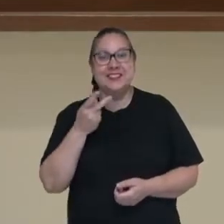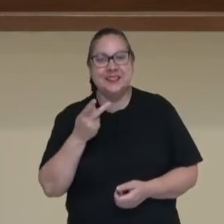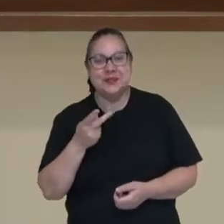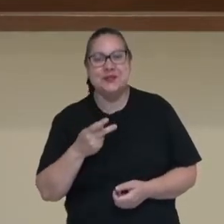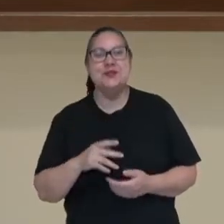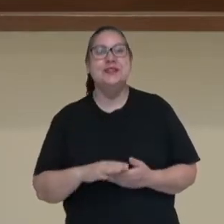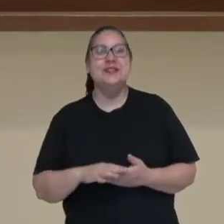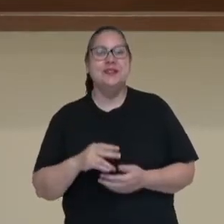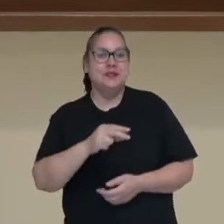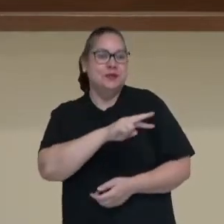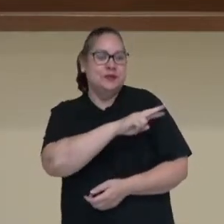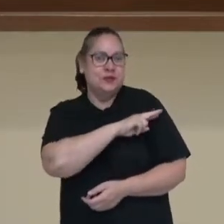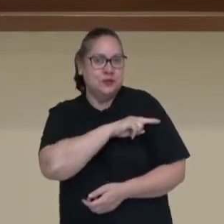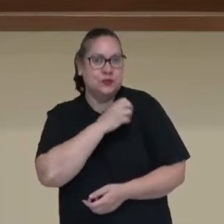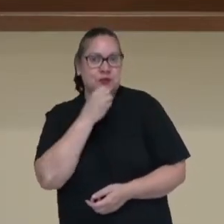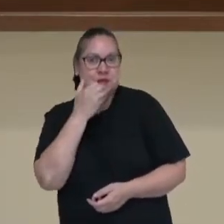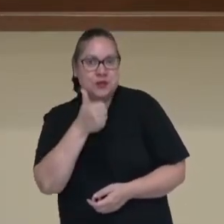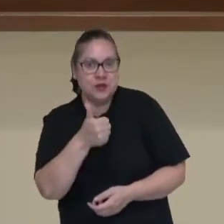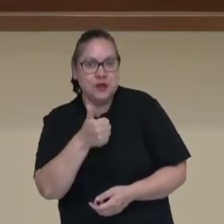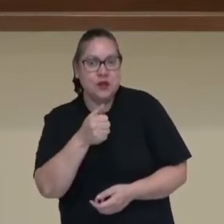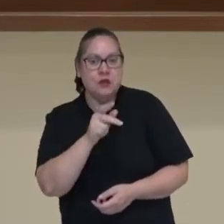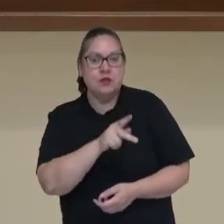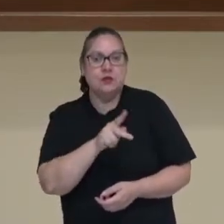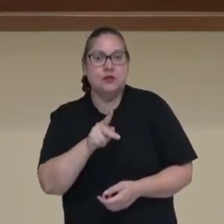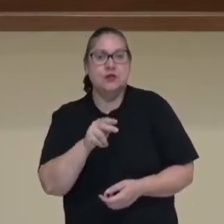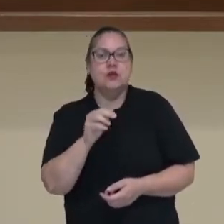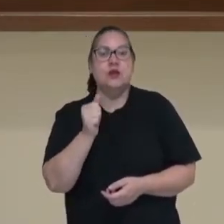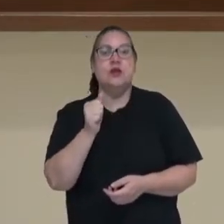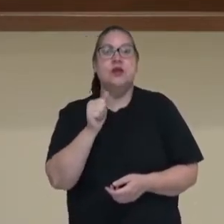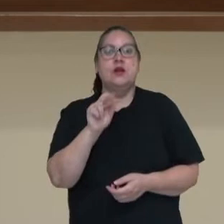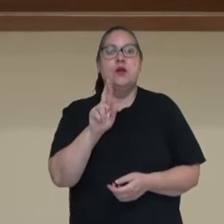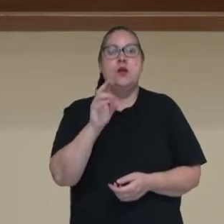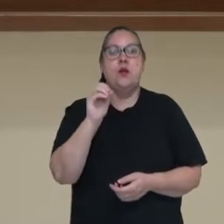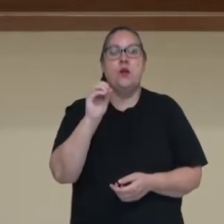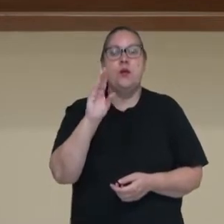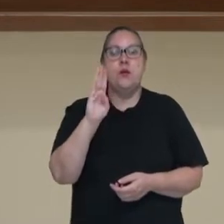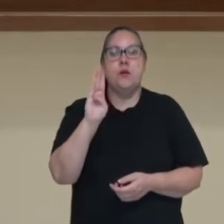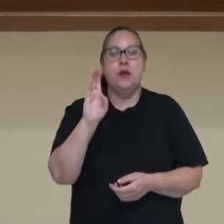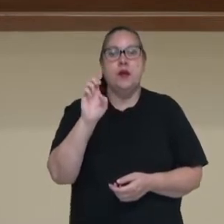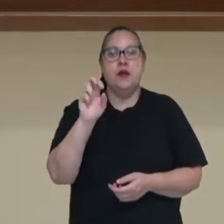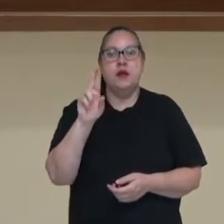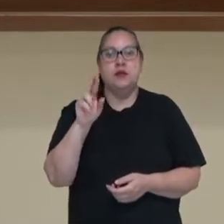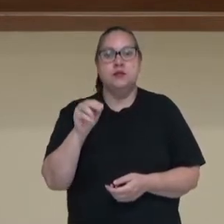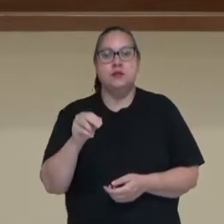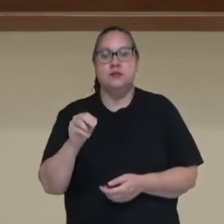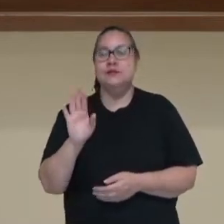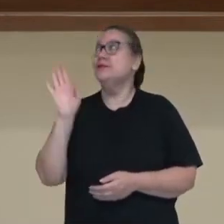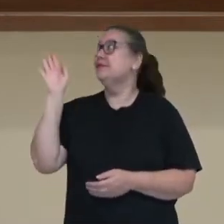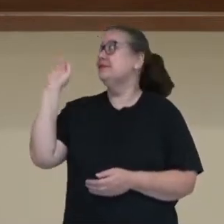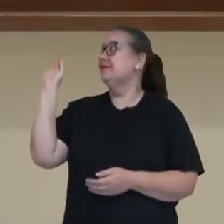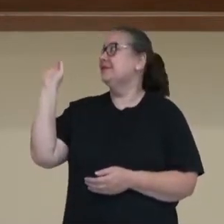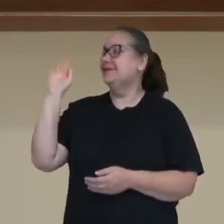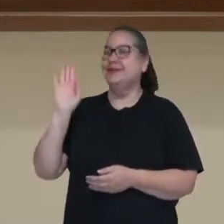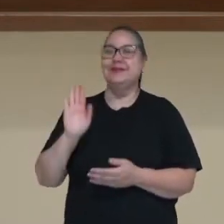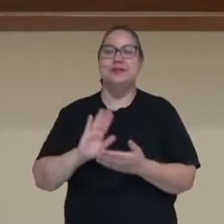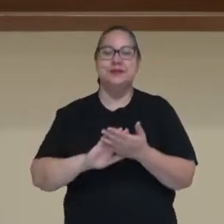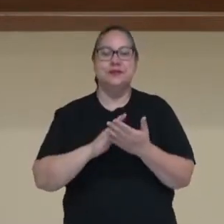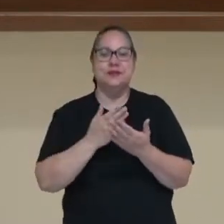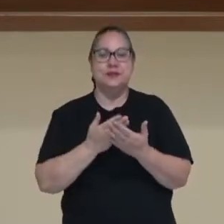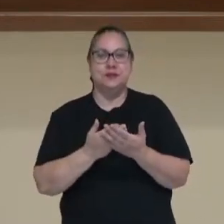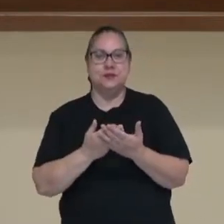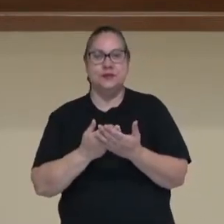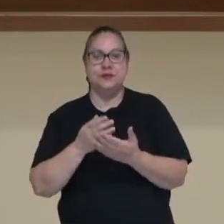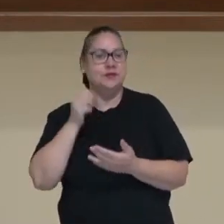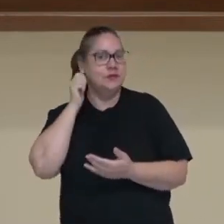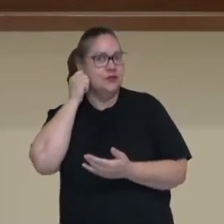Fala, galerinha da segunda série, tudo bem? Sou o professor Roberto Falcione, professor de História, junto conosco, professora Giza, fazendo a